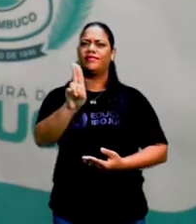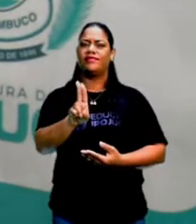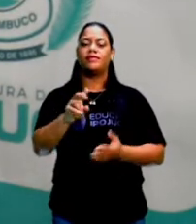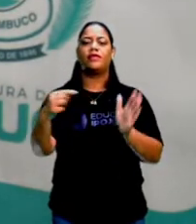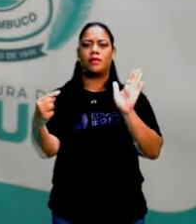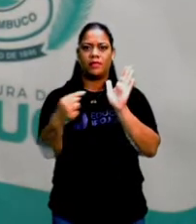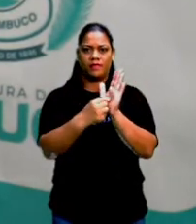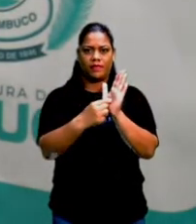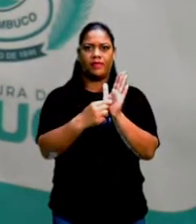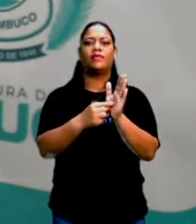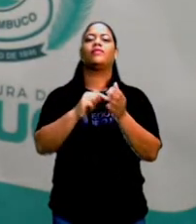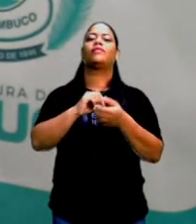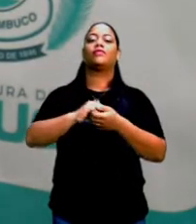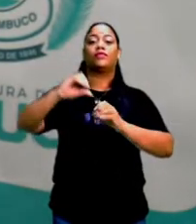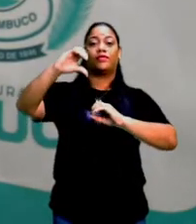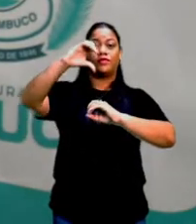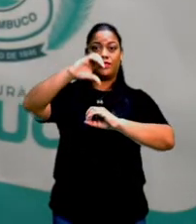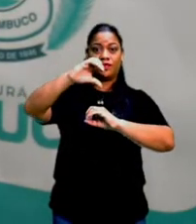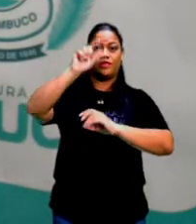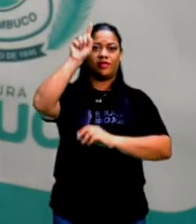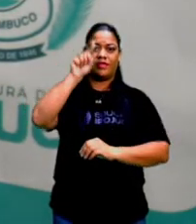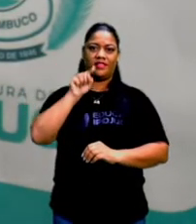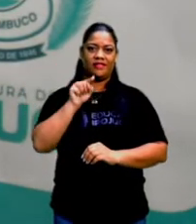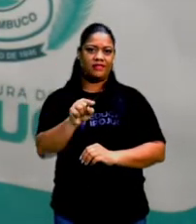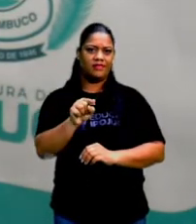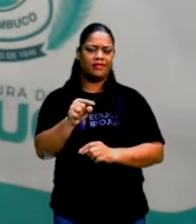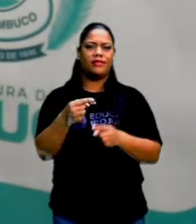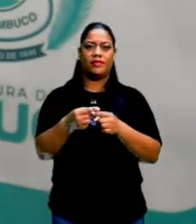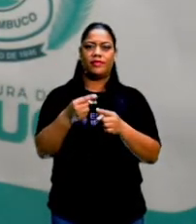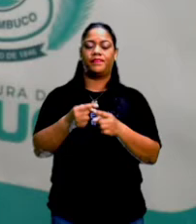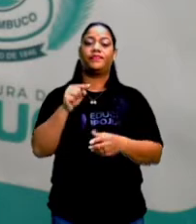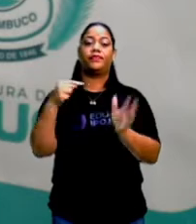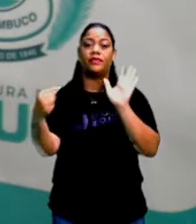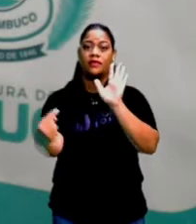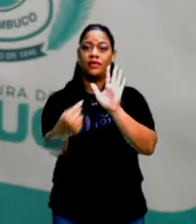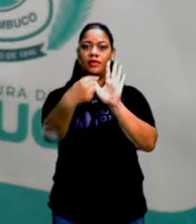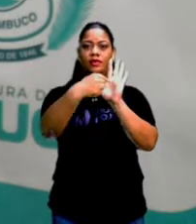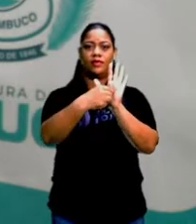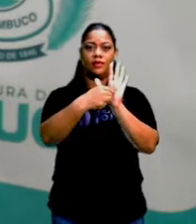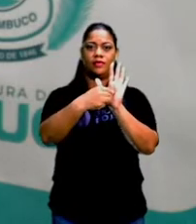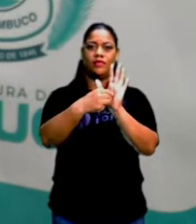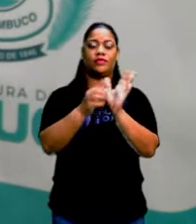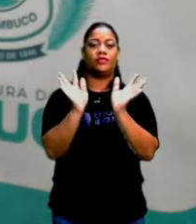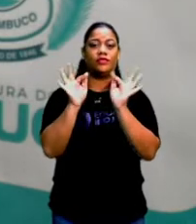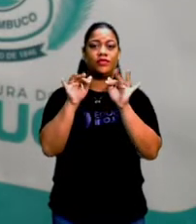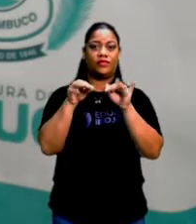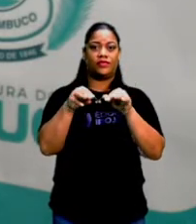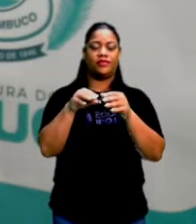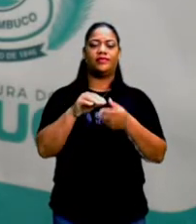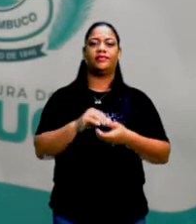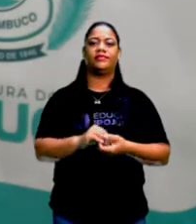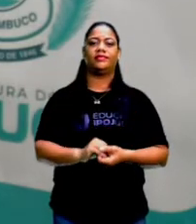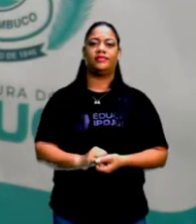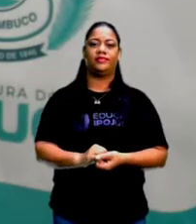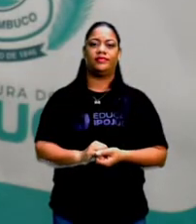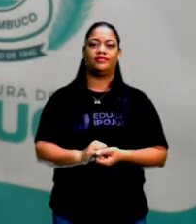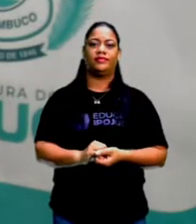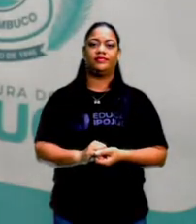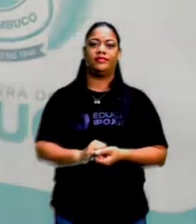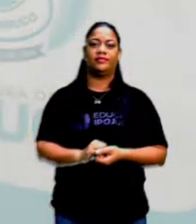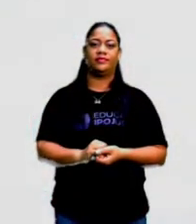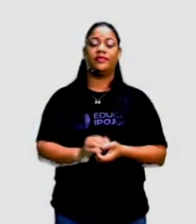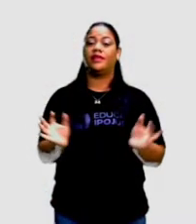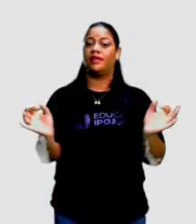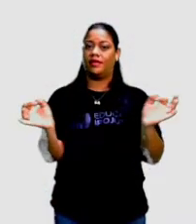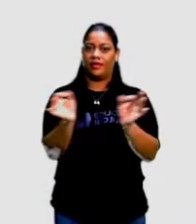Ponto final, interrogação e exclamação. O ponto final empregamos, o final é quando